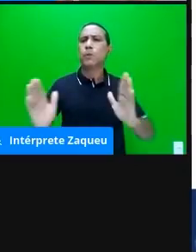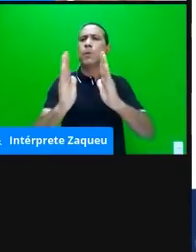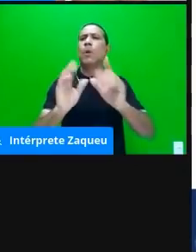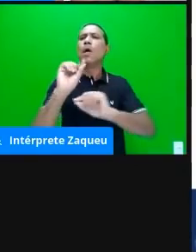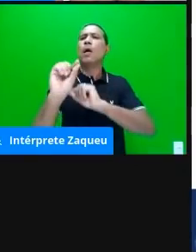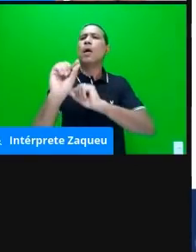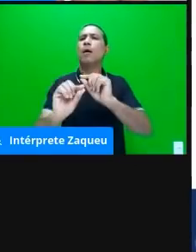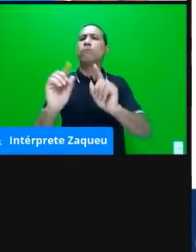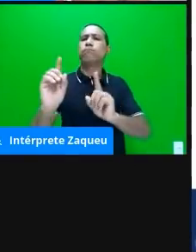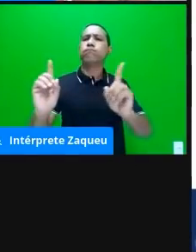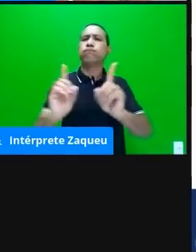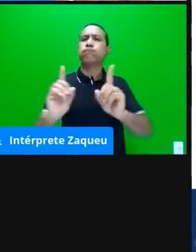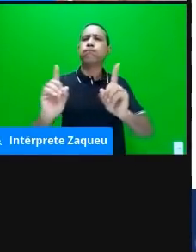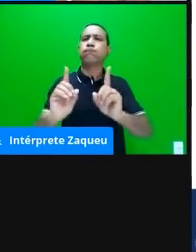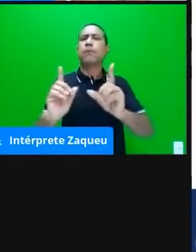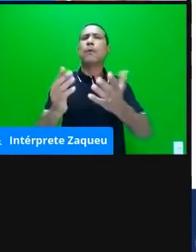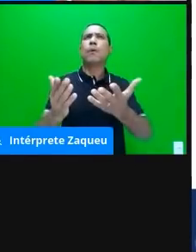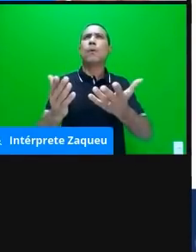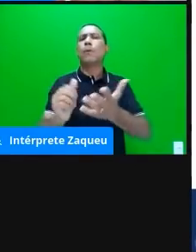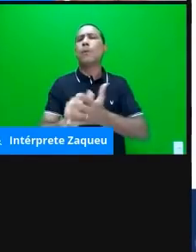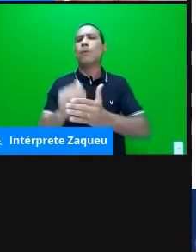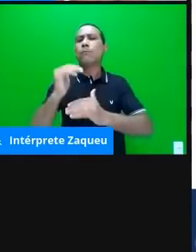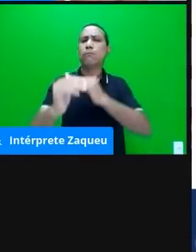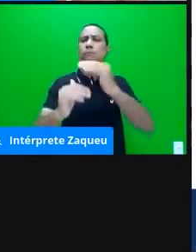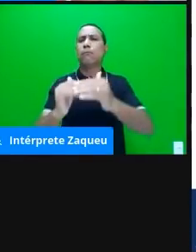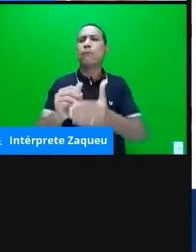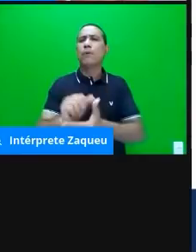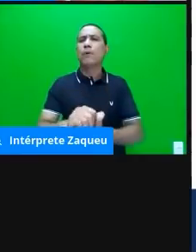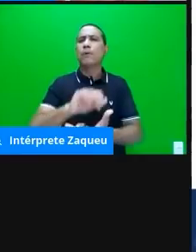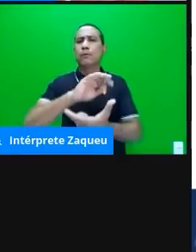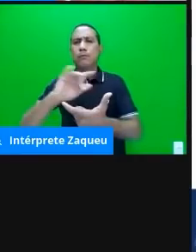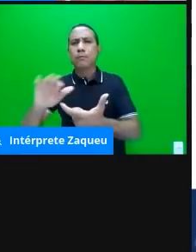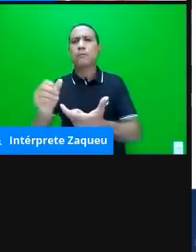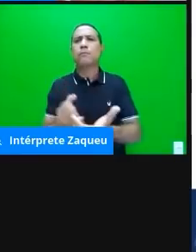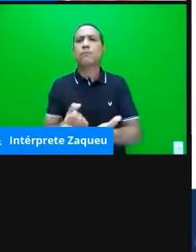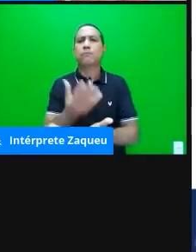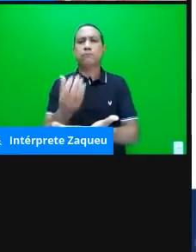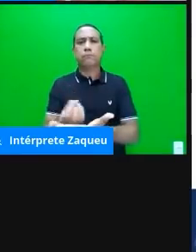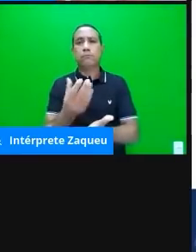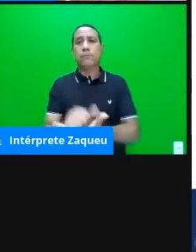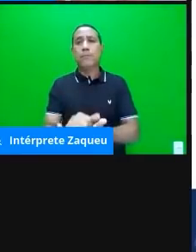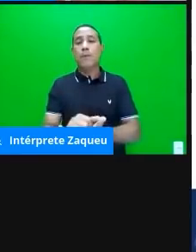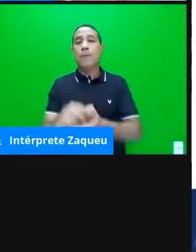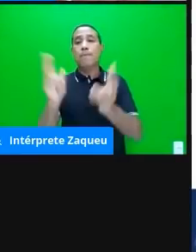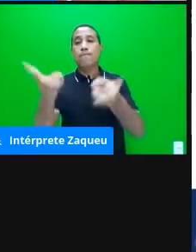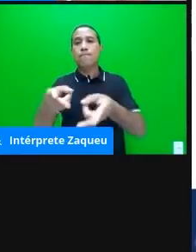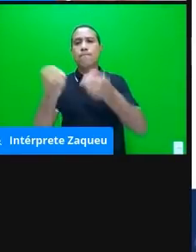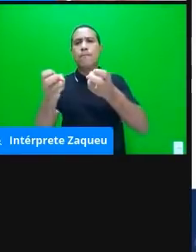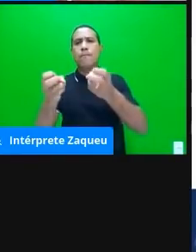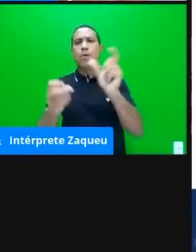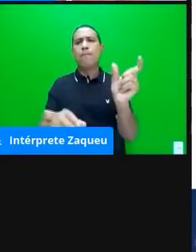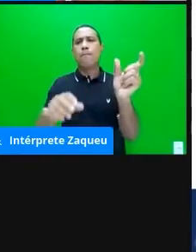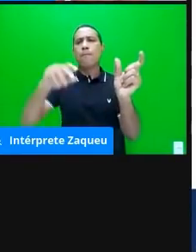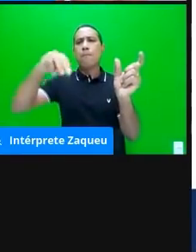de alfabetização e letramento. Com isso, nós precisamos perceber, por meio da palavra multi,